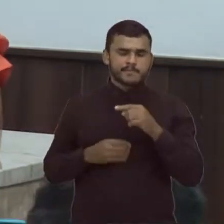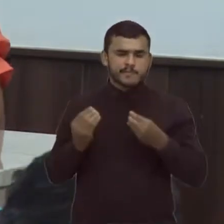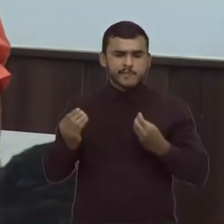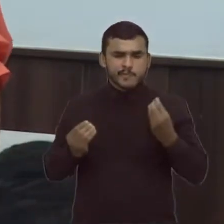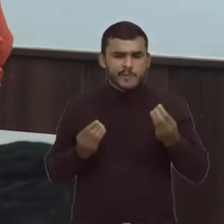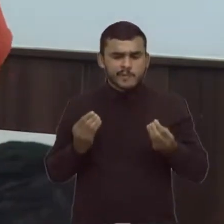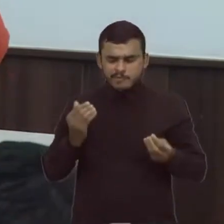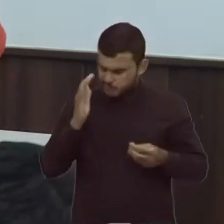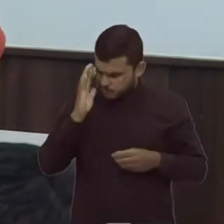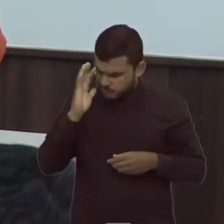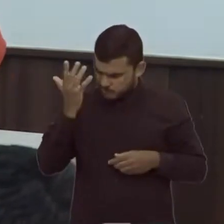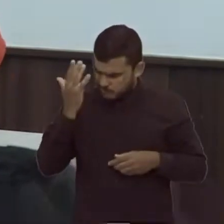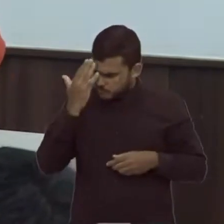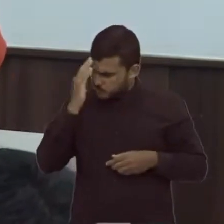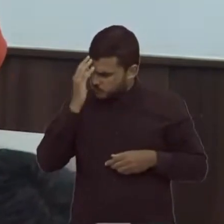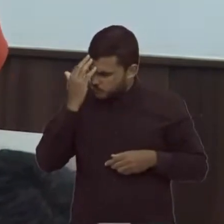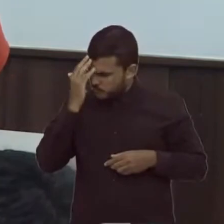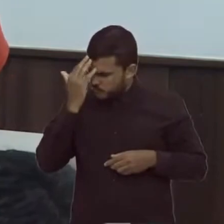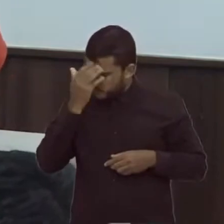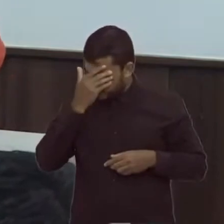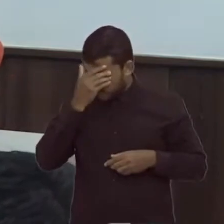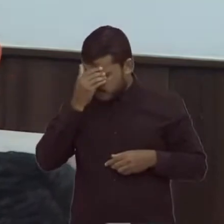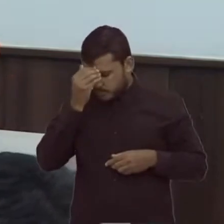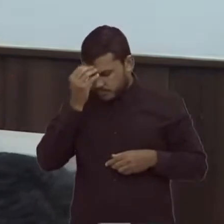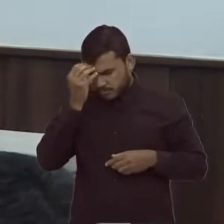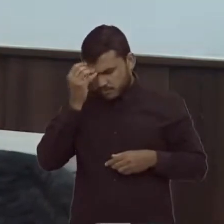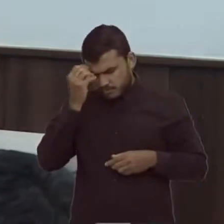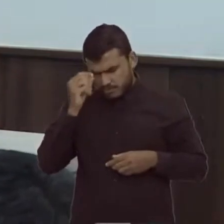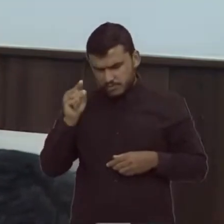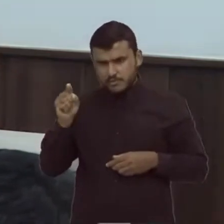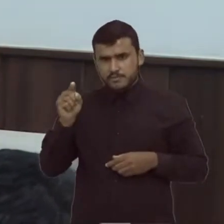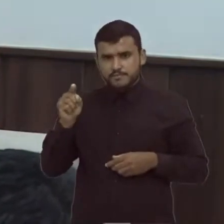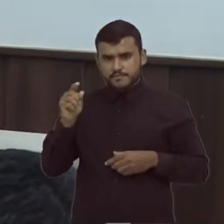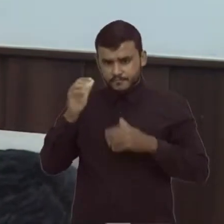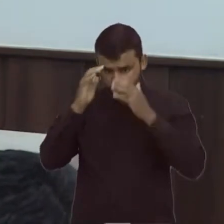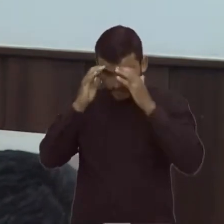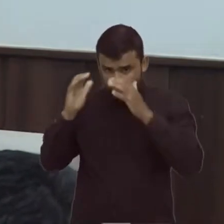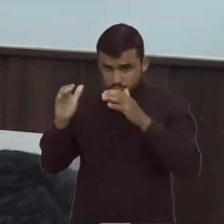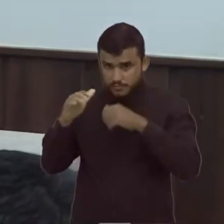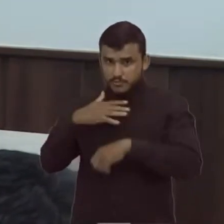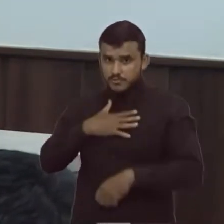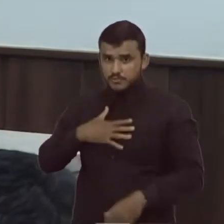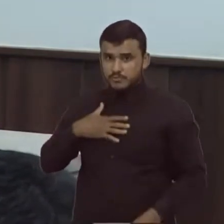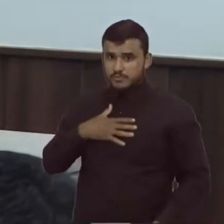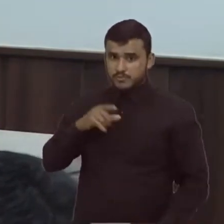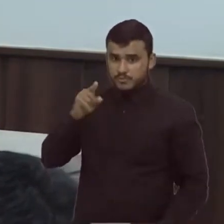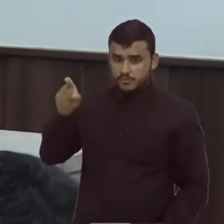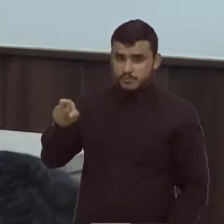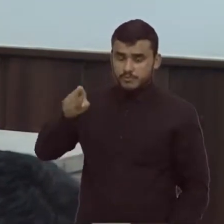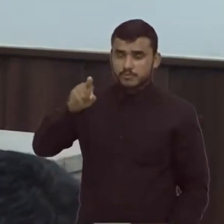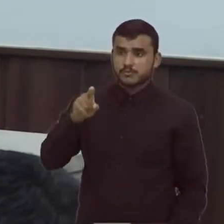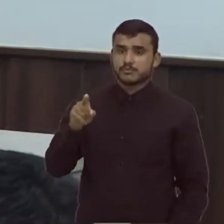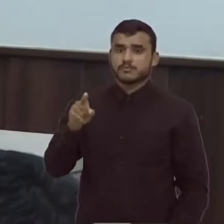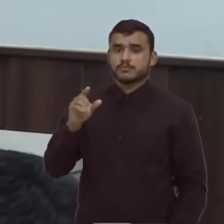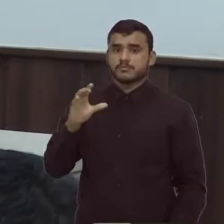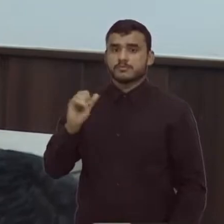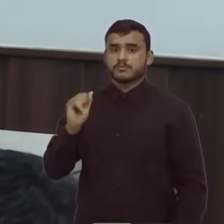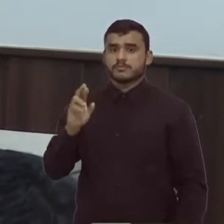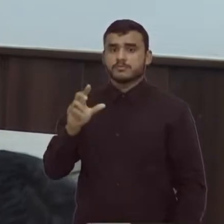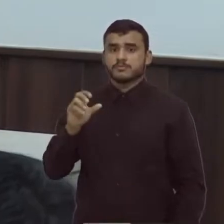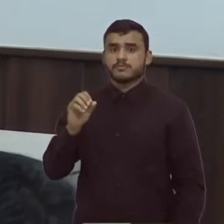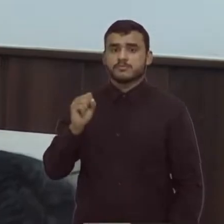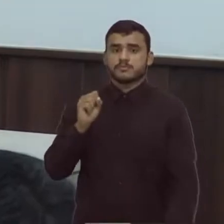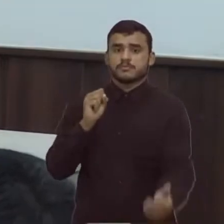eu não entendi muito bem líder do governo Vereador Carlos tem uma autoestima por você gosto muito de você mas assim Tem coisa que você fala